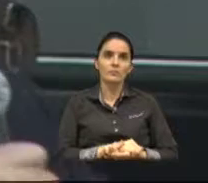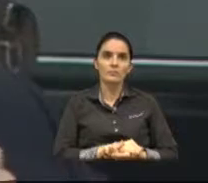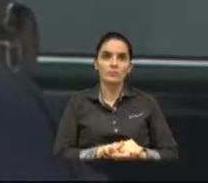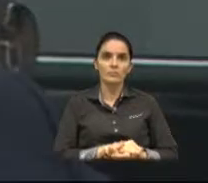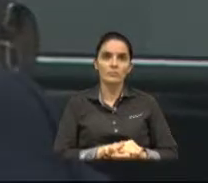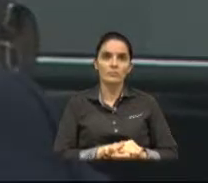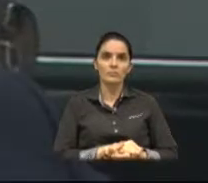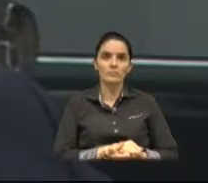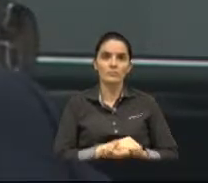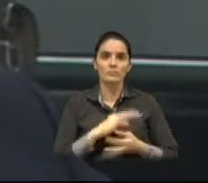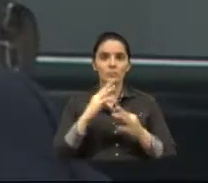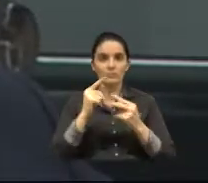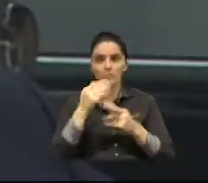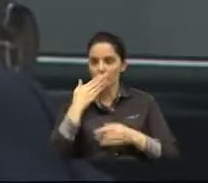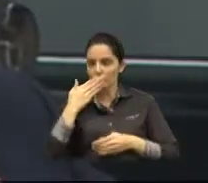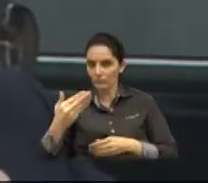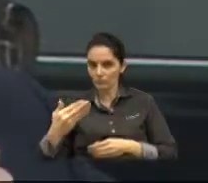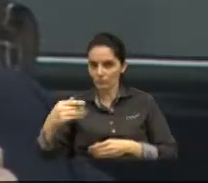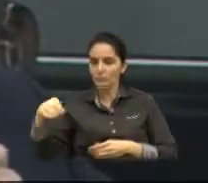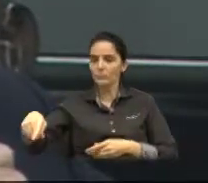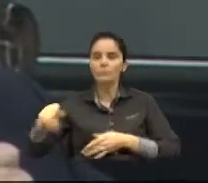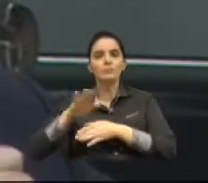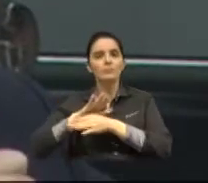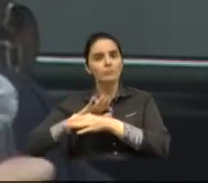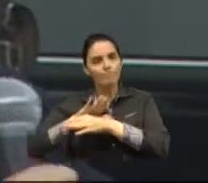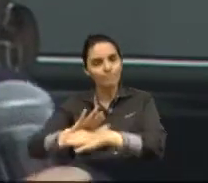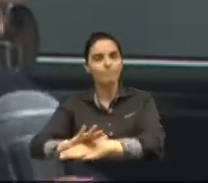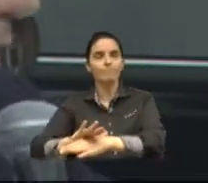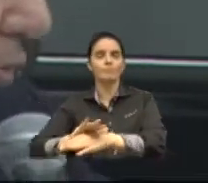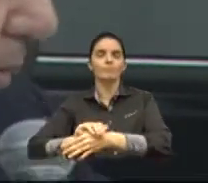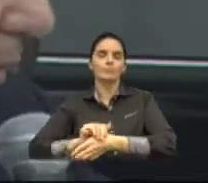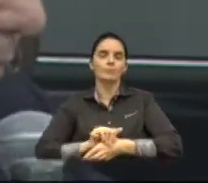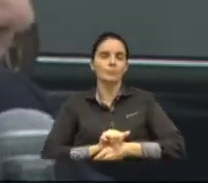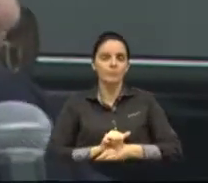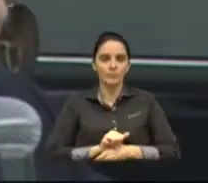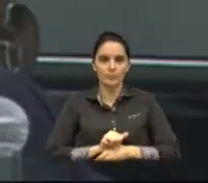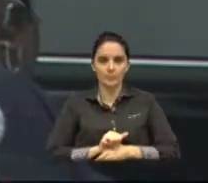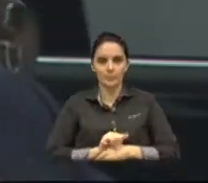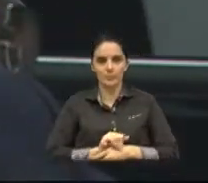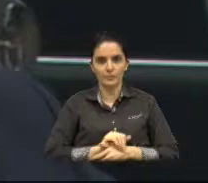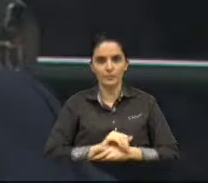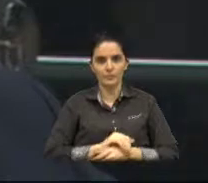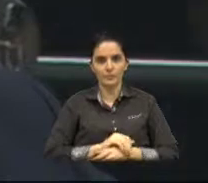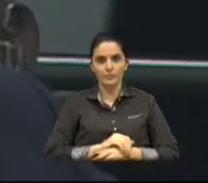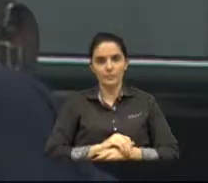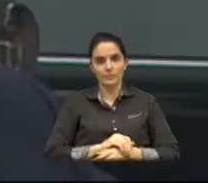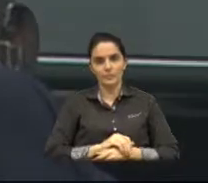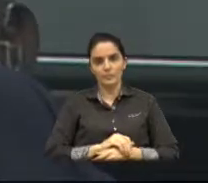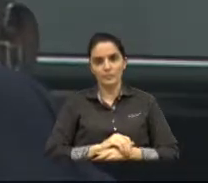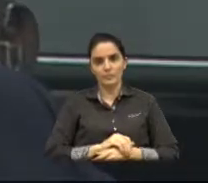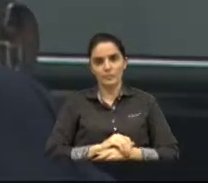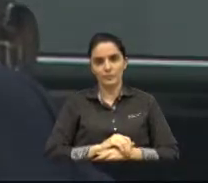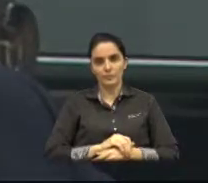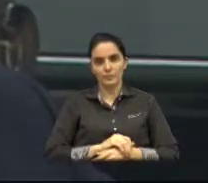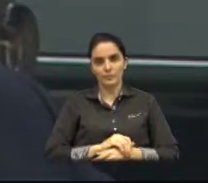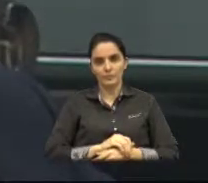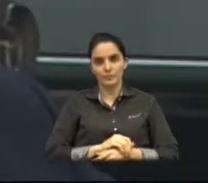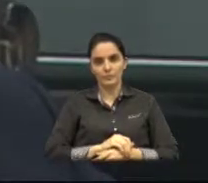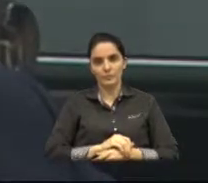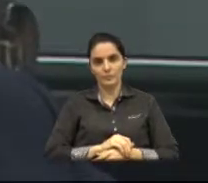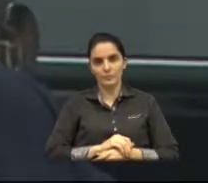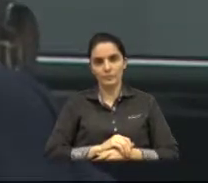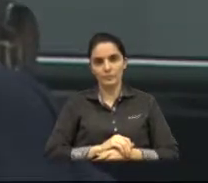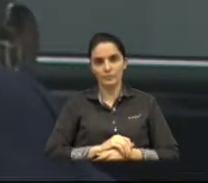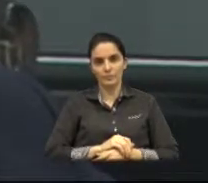na sua porta sempre recebiam alguma ajuda. Então, e gostava demais da